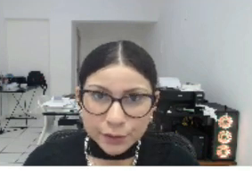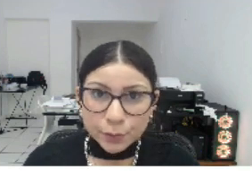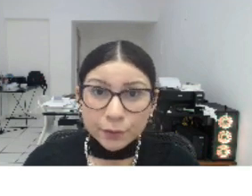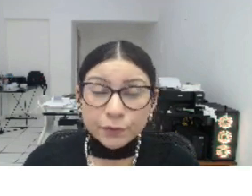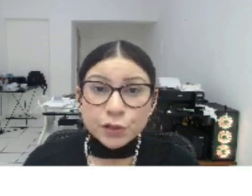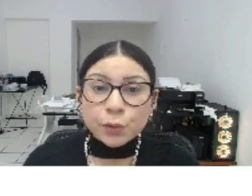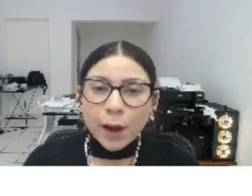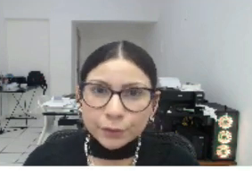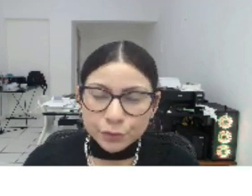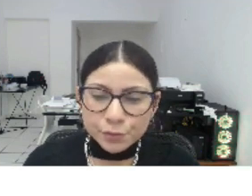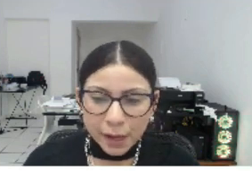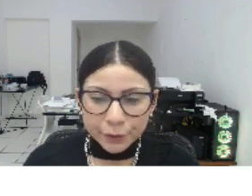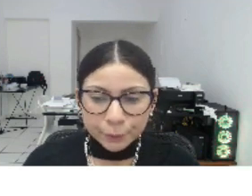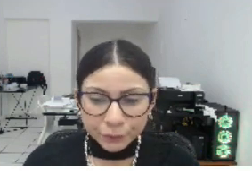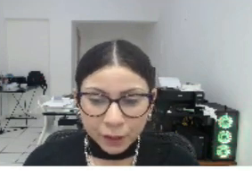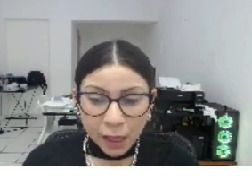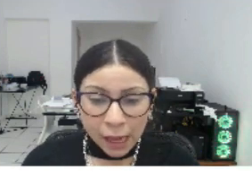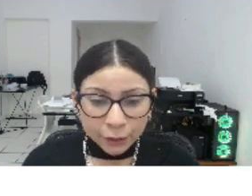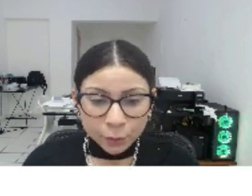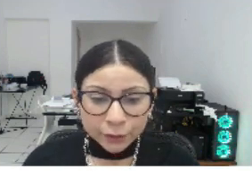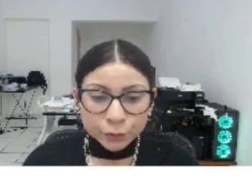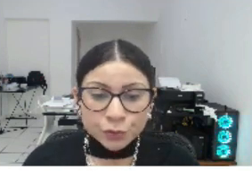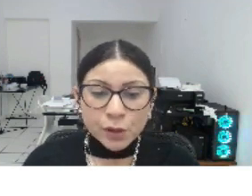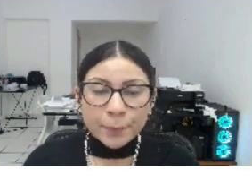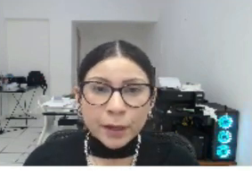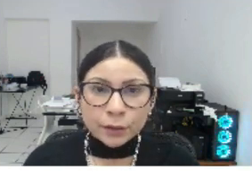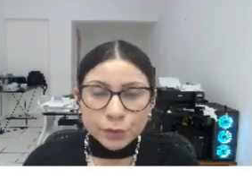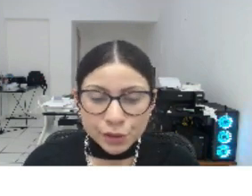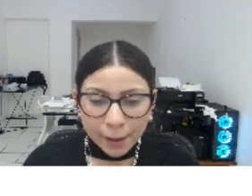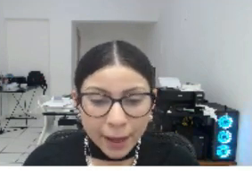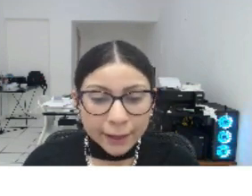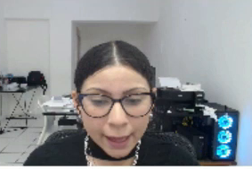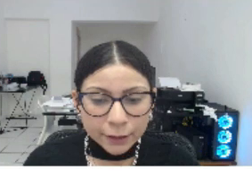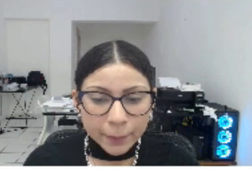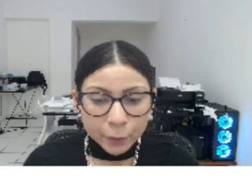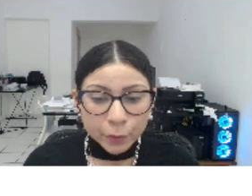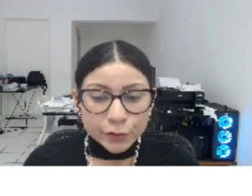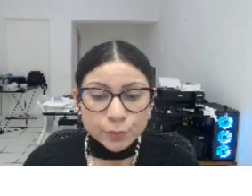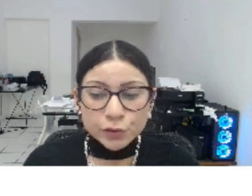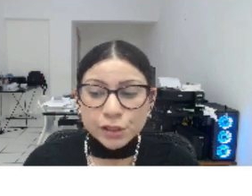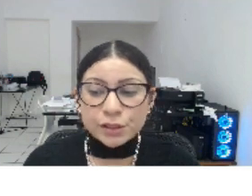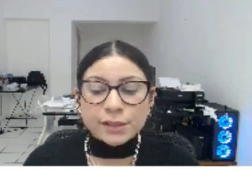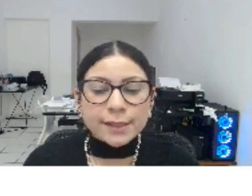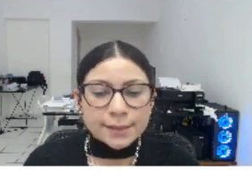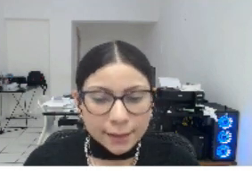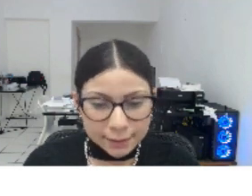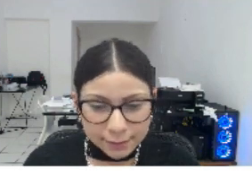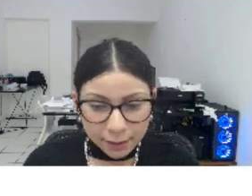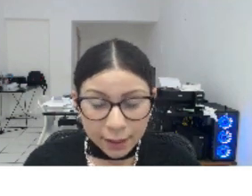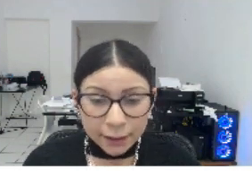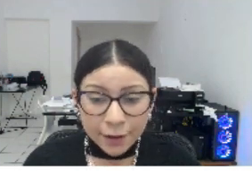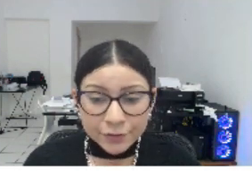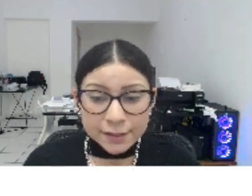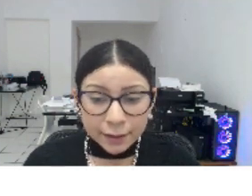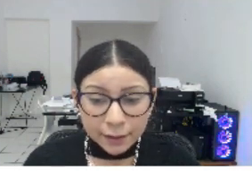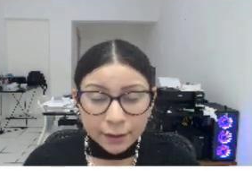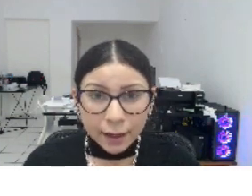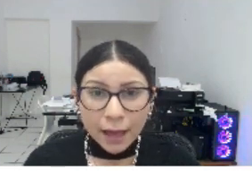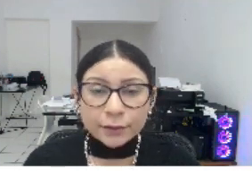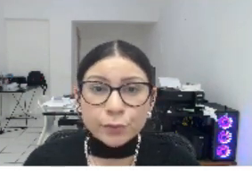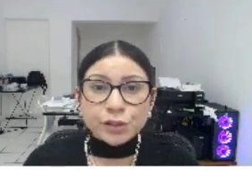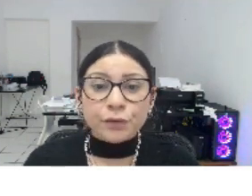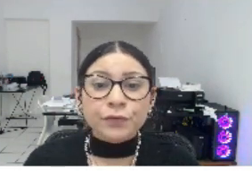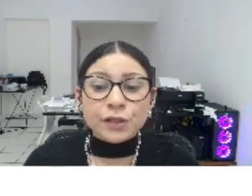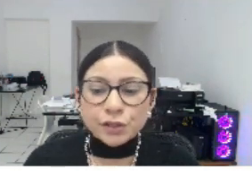o processo em 24 de maio. A retomada do julgamento está marcada para o próximo dia 16 e deve